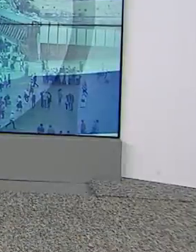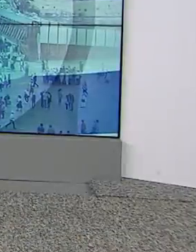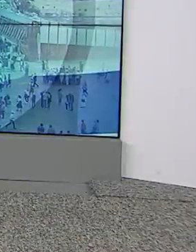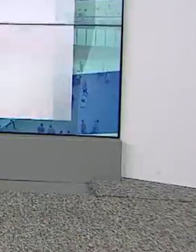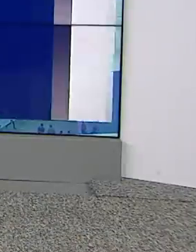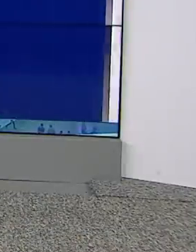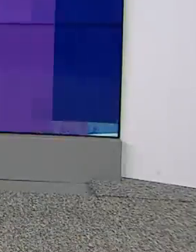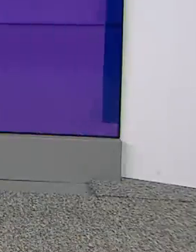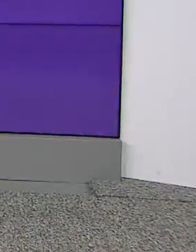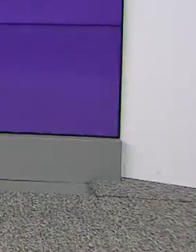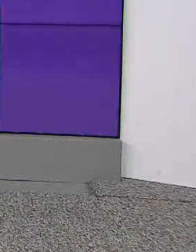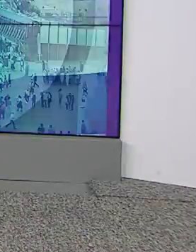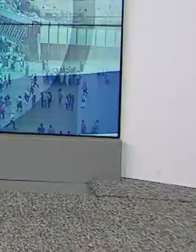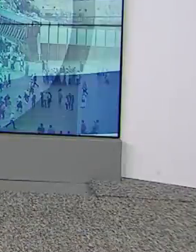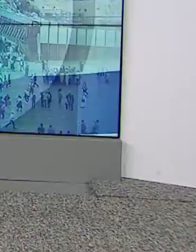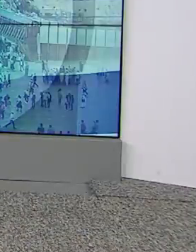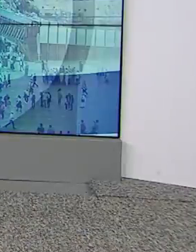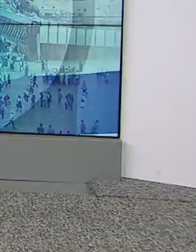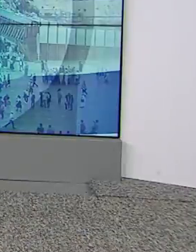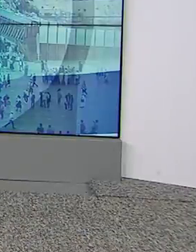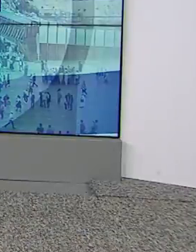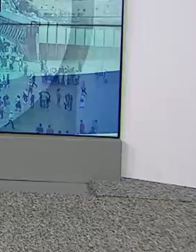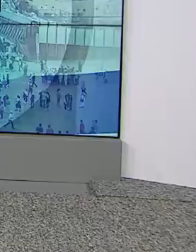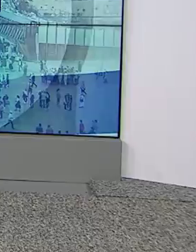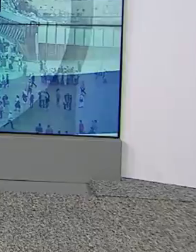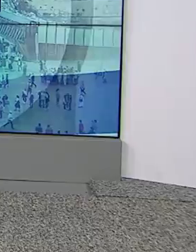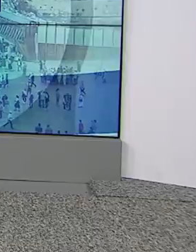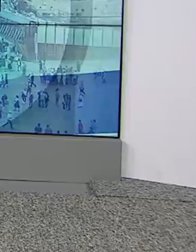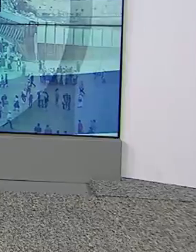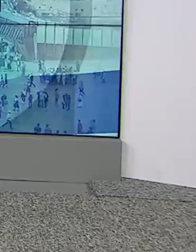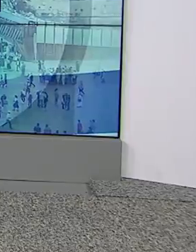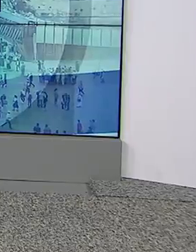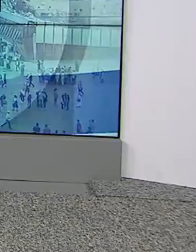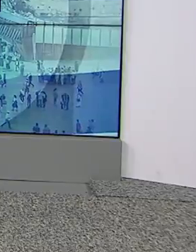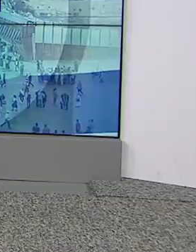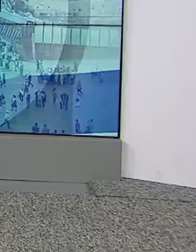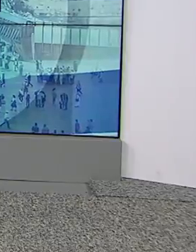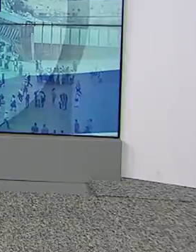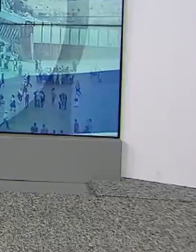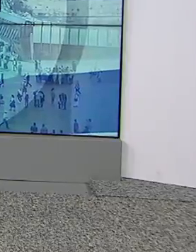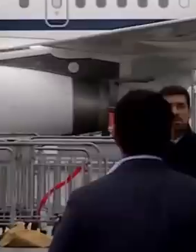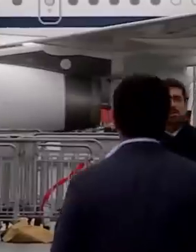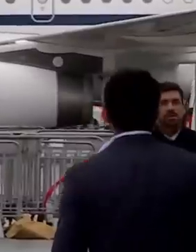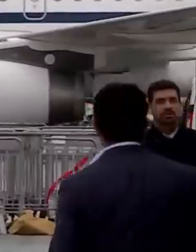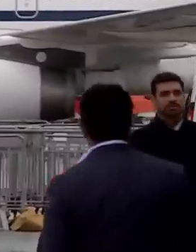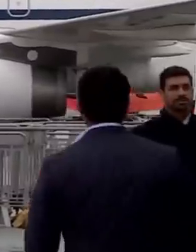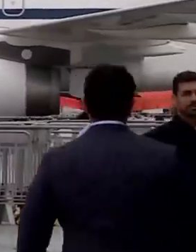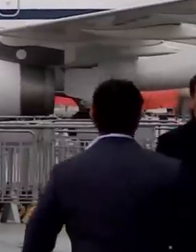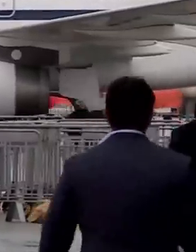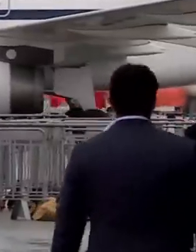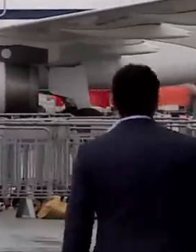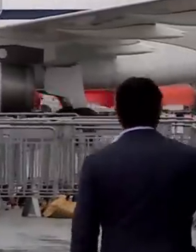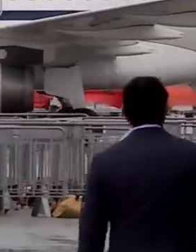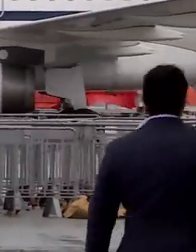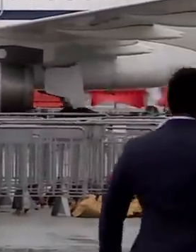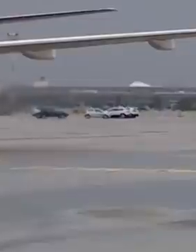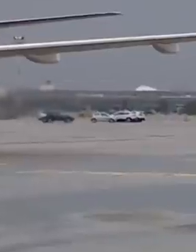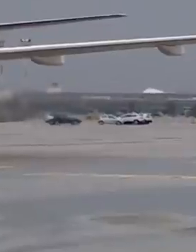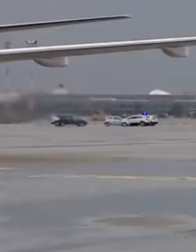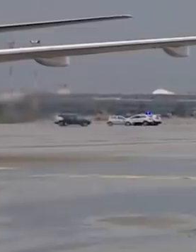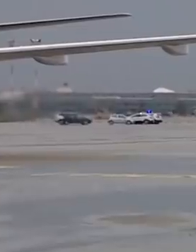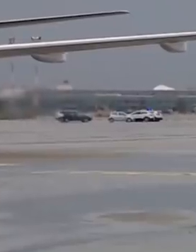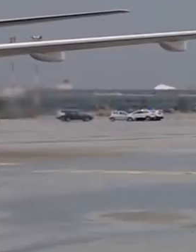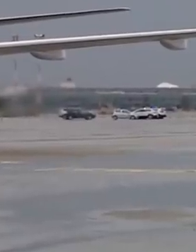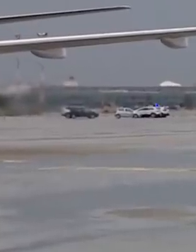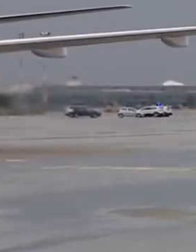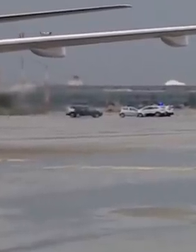presidente Jair Bolsonaro está em Israel. Esta é a quarta viagem do presidente brasileiro ao exterior. Na chegada ao aeroporto